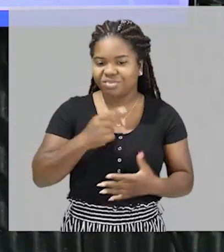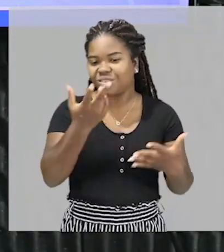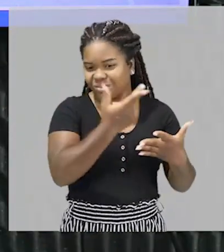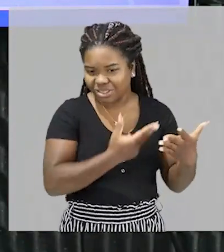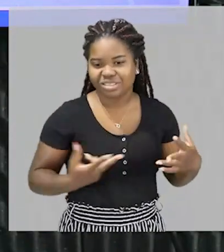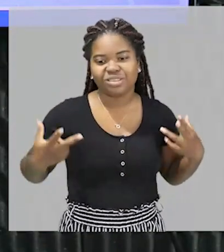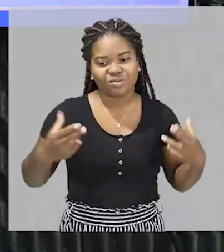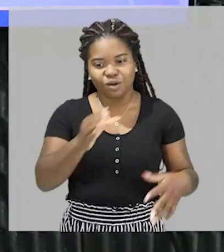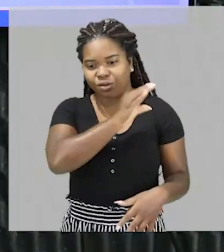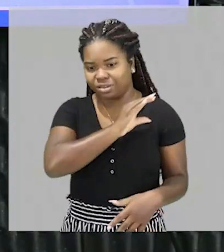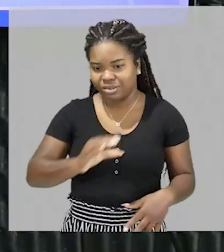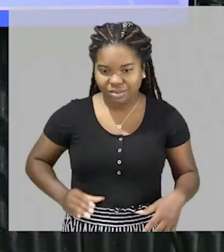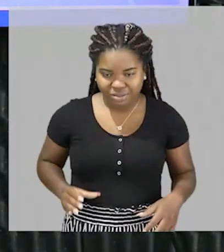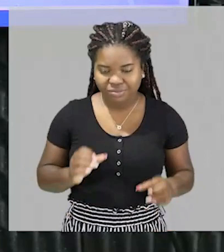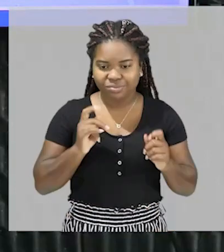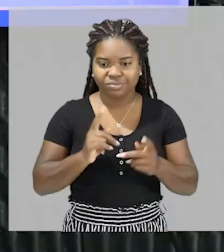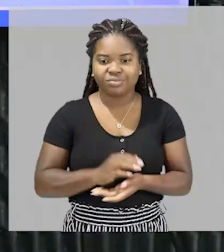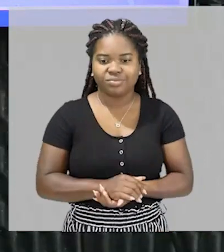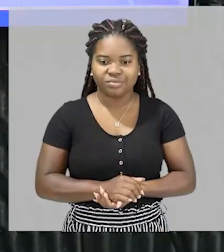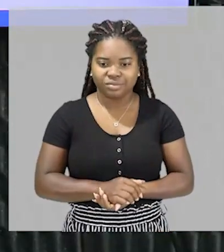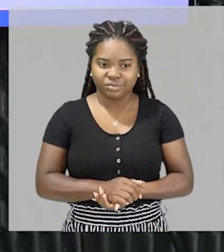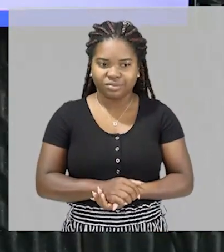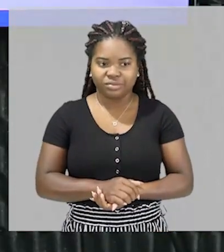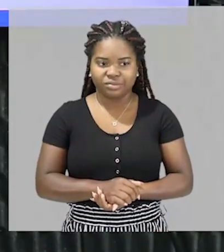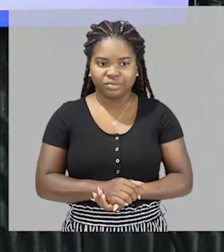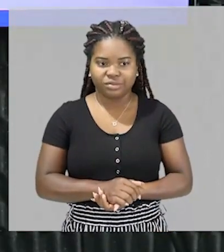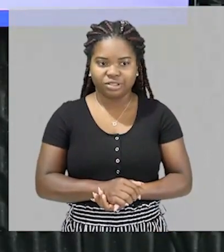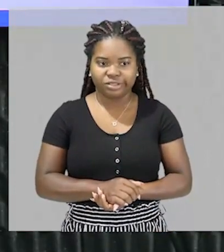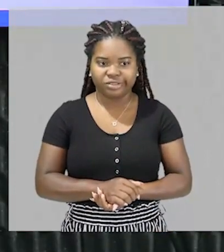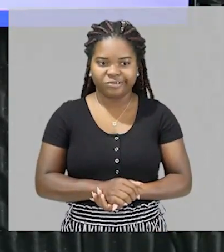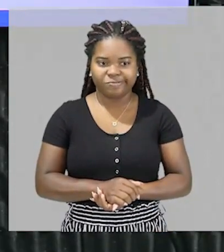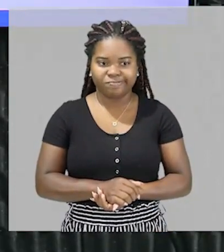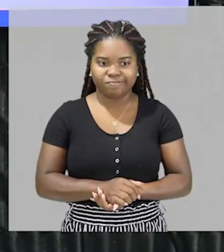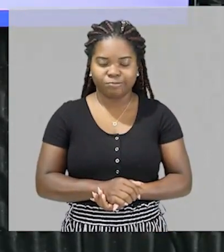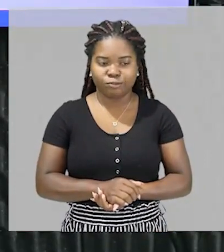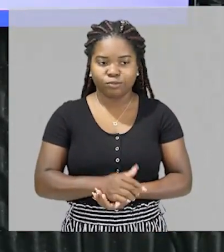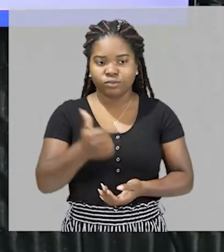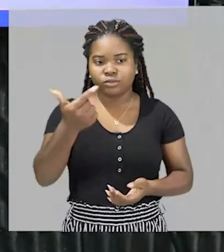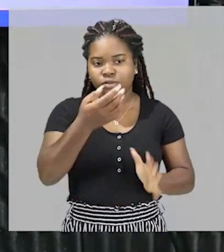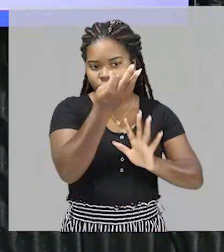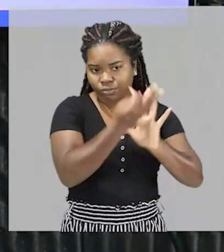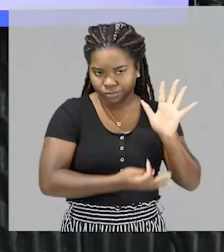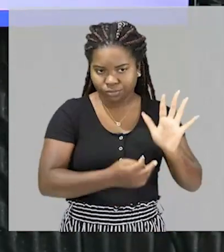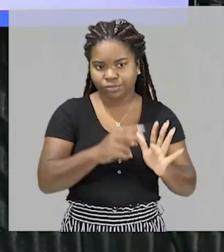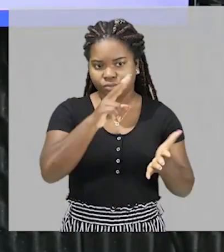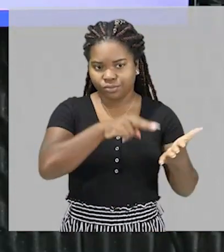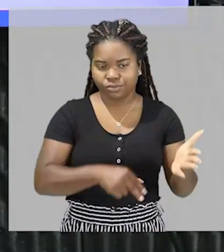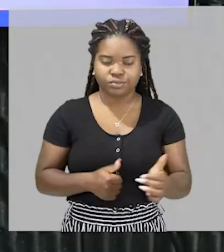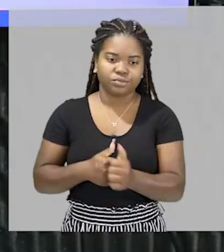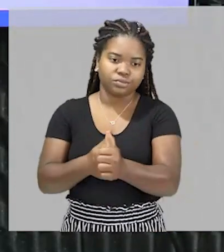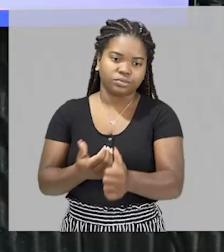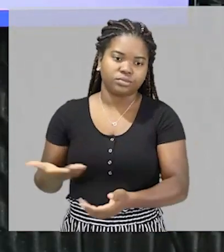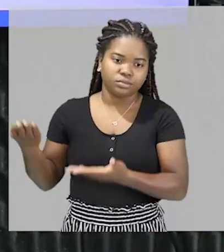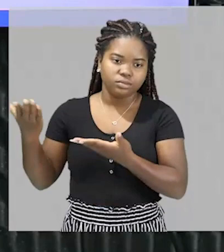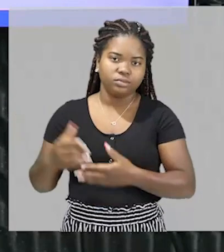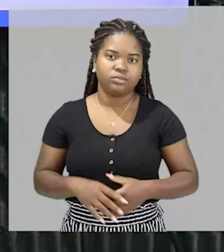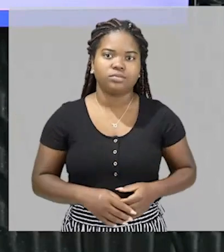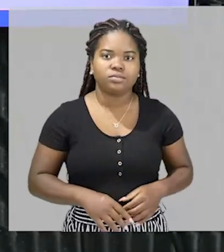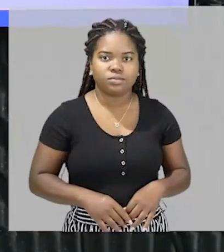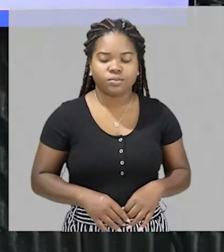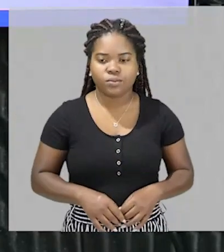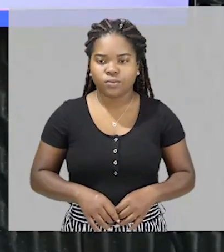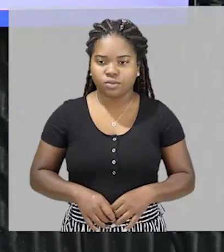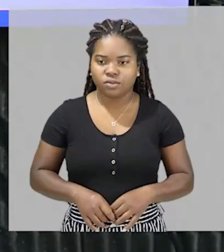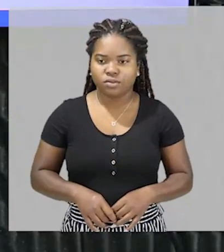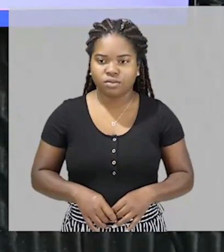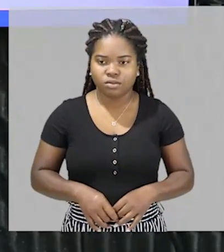e é uma das visões. Caramba, que viagem maluca. Texto 2. Stephen Lund, artista canadense, morador em